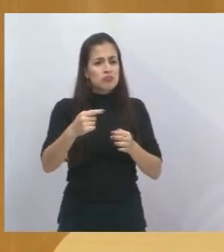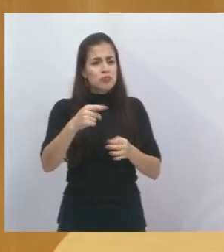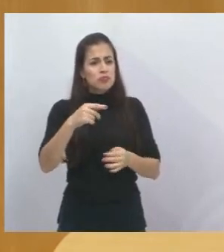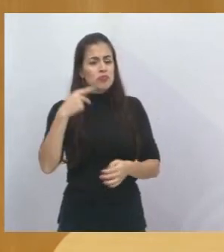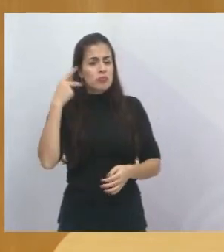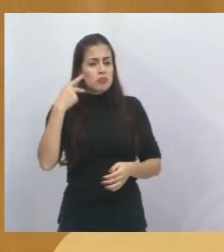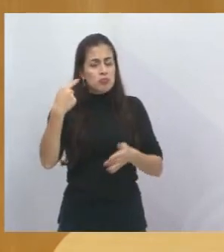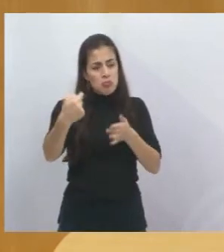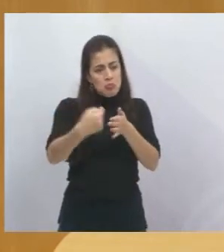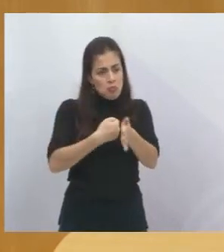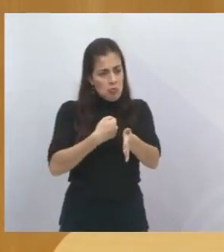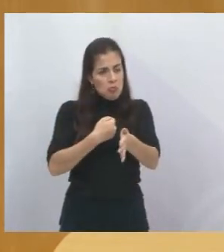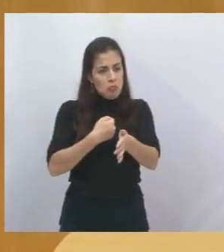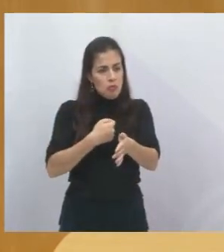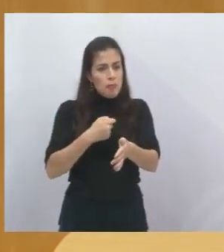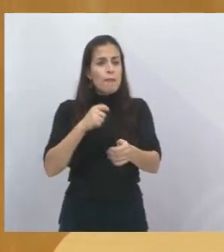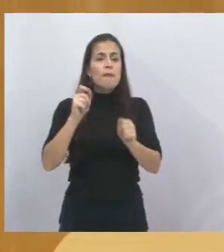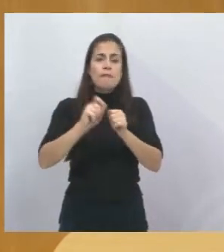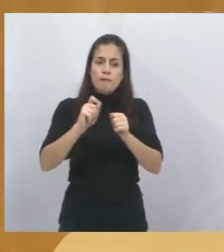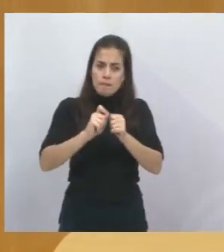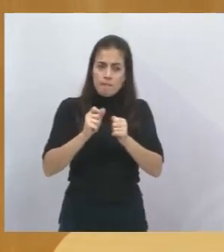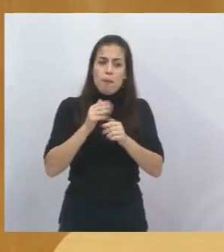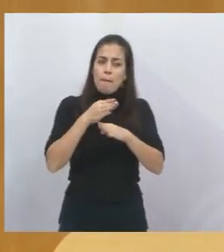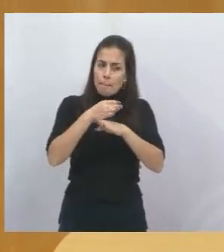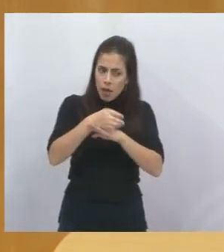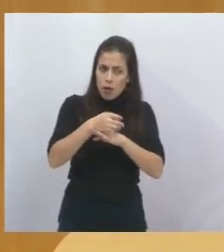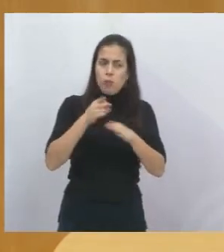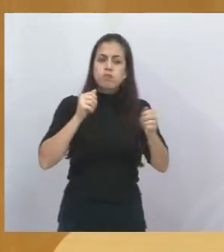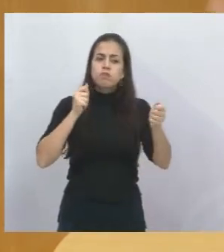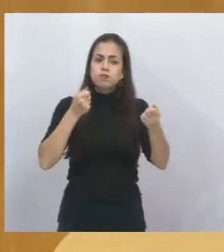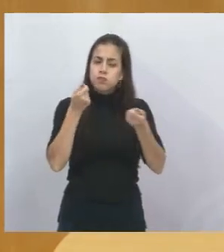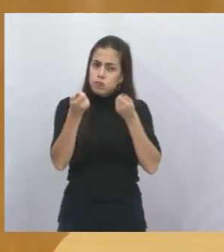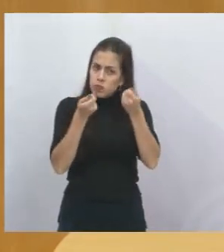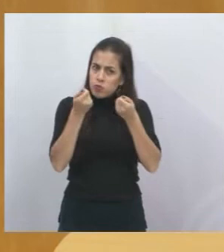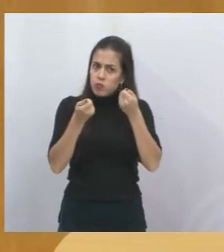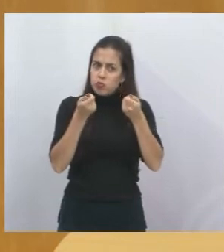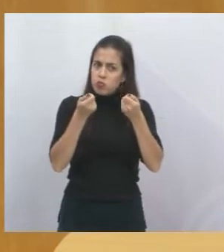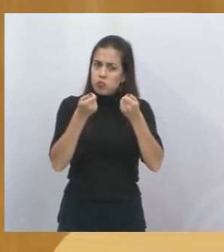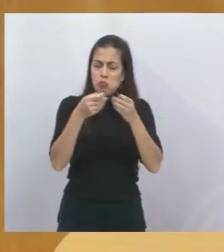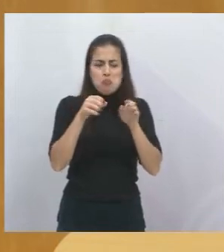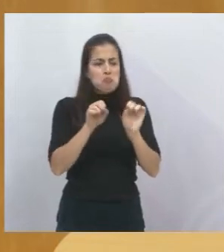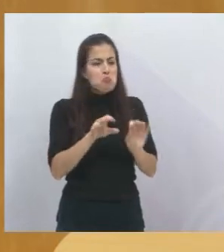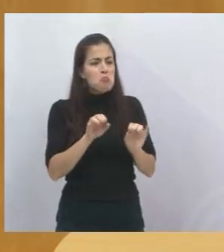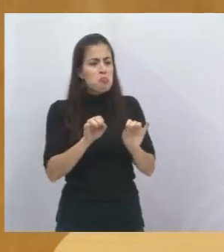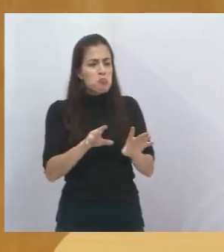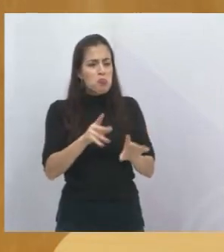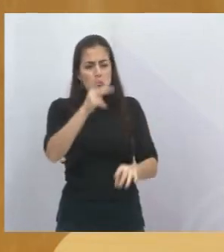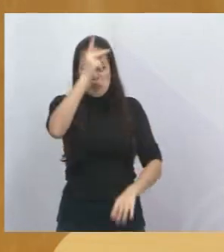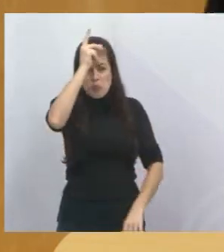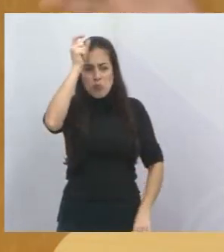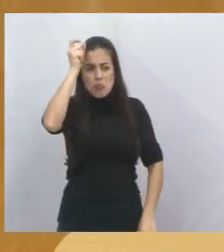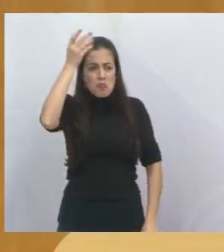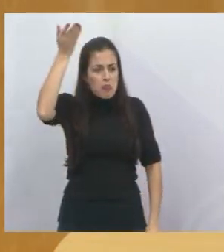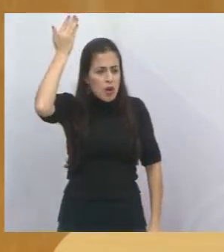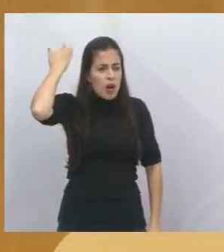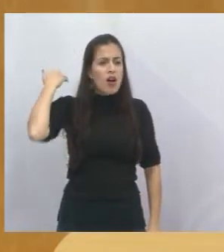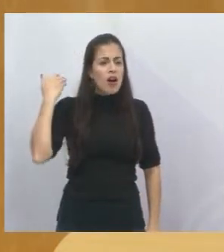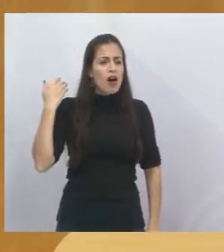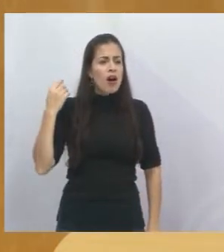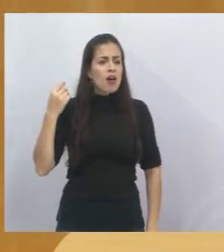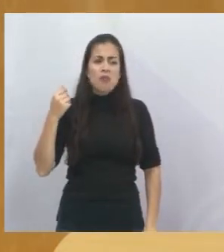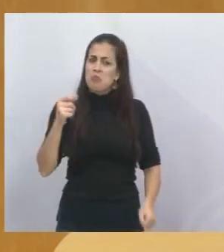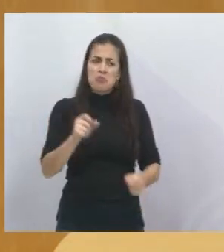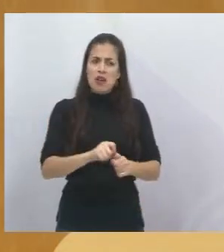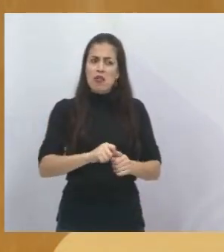fazia parte dessa administração e nada orientou o seu prefeito da época para não fazer, e que hoje a população está